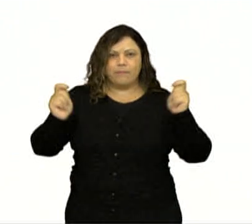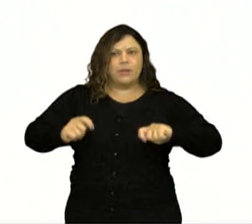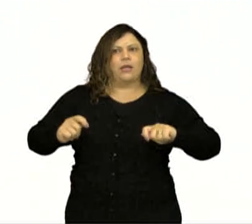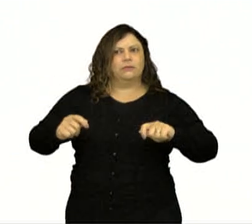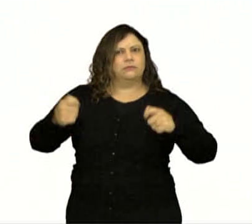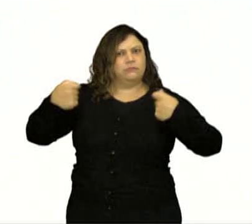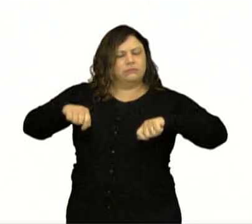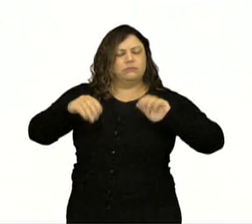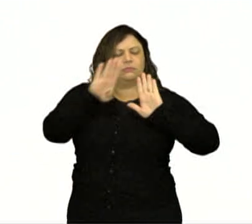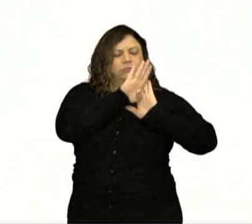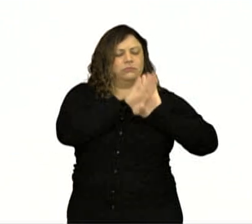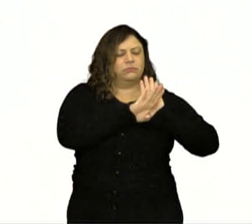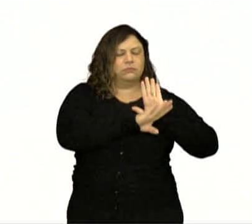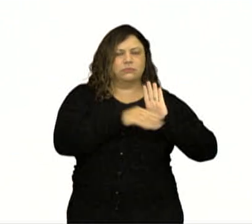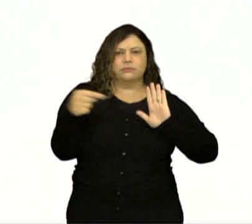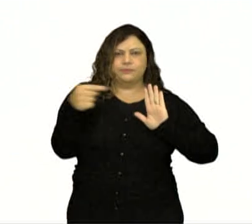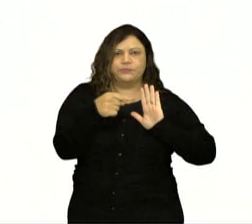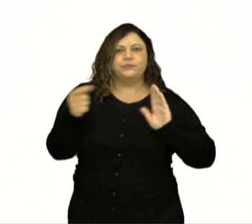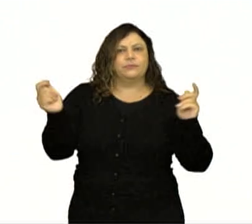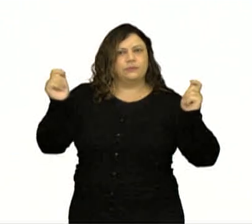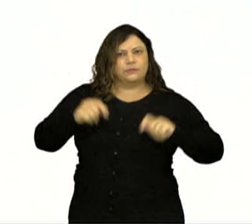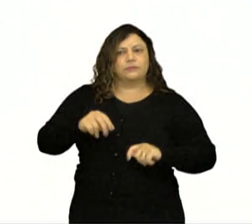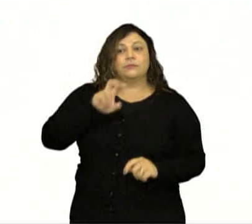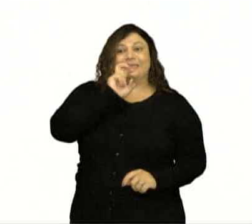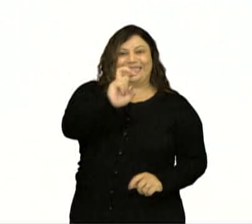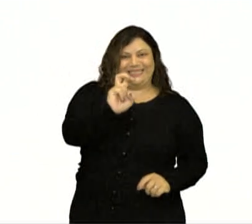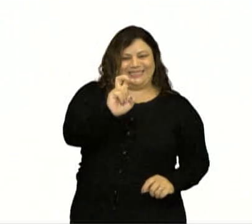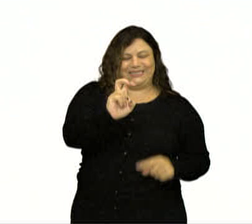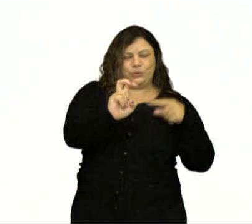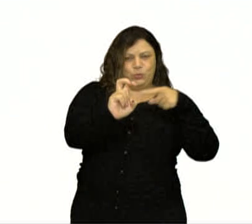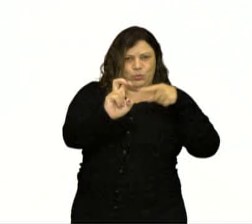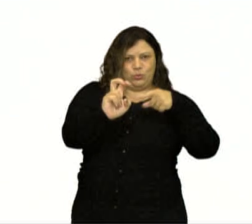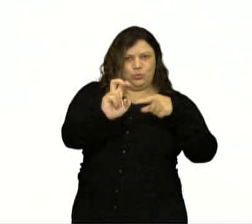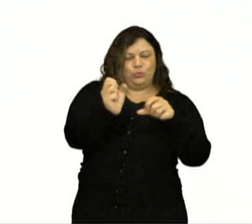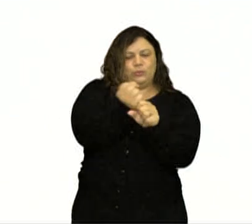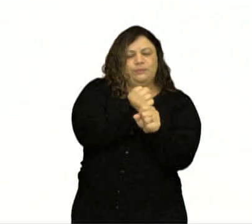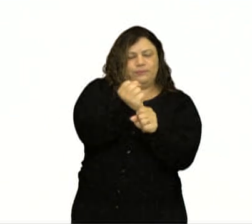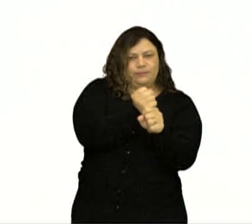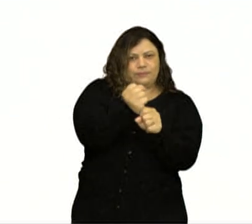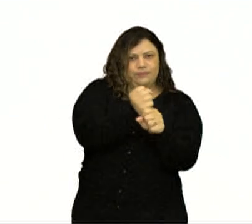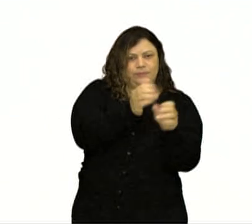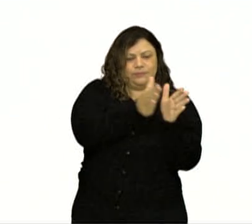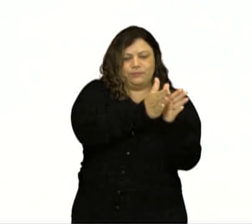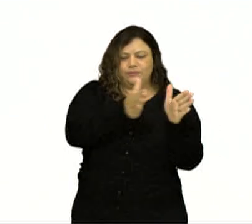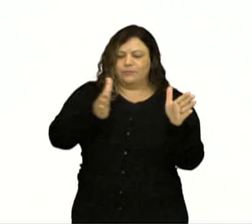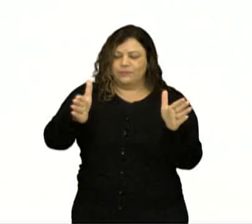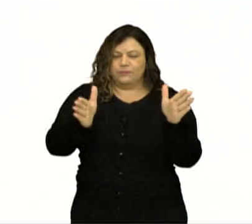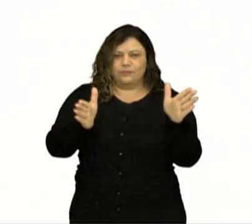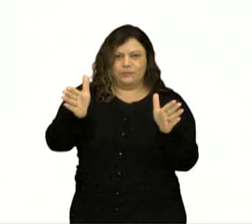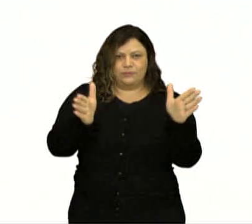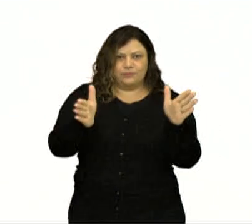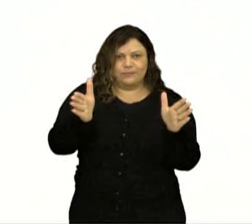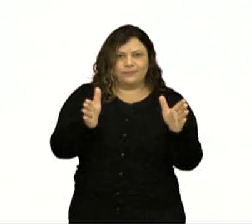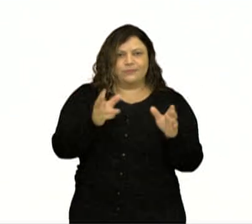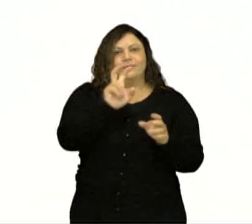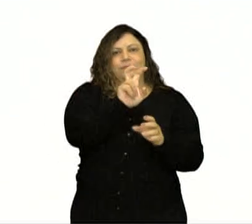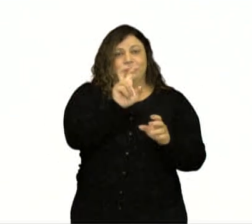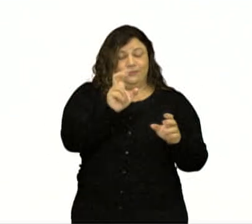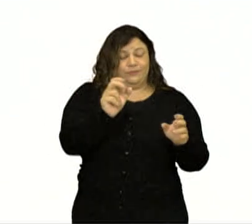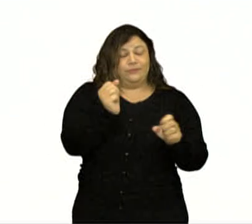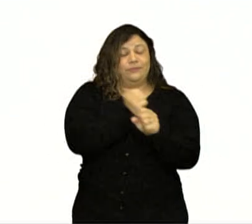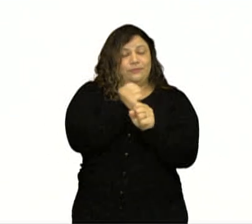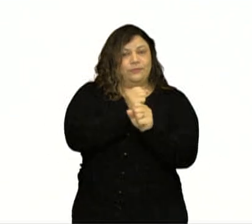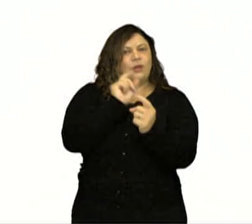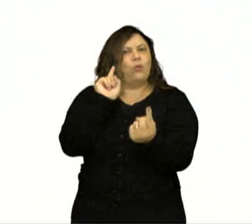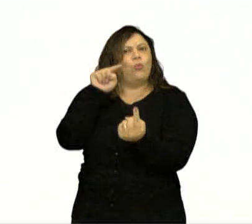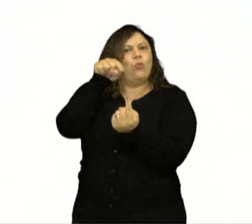cumpridas. Quinquenal é um período de 5 anos. Lembre-se disso. Quinquênio, 5 anos. O objetivo